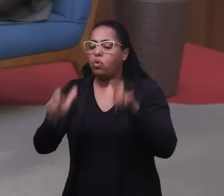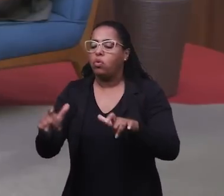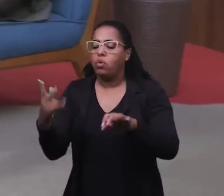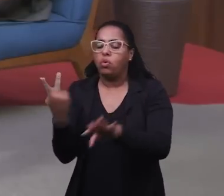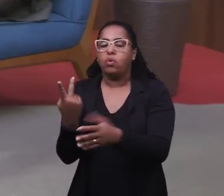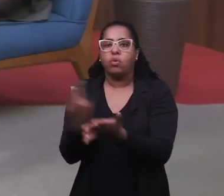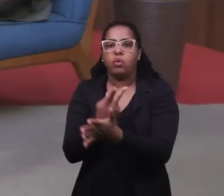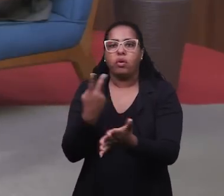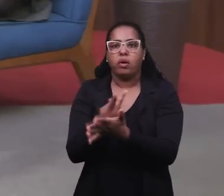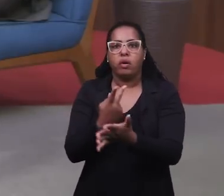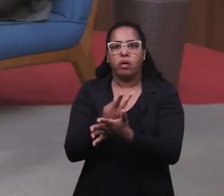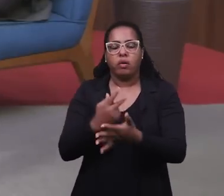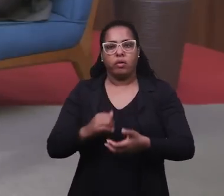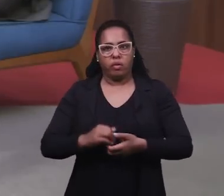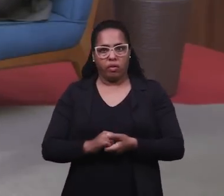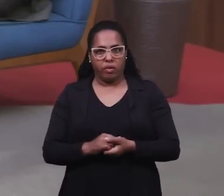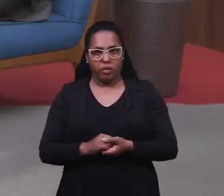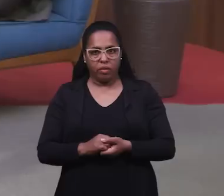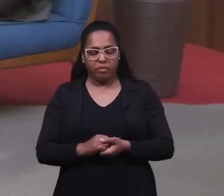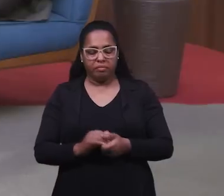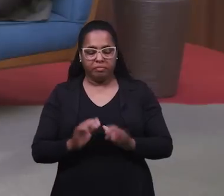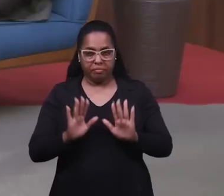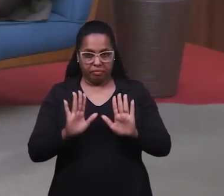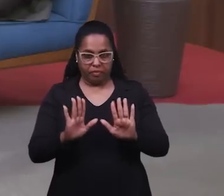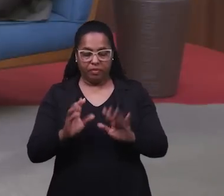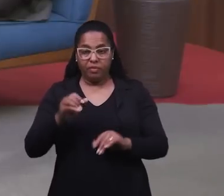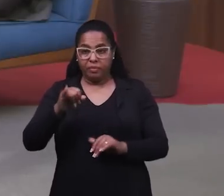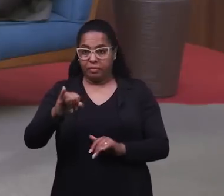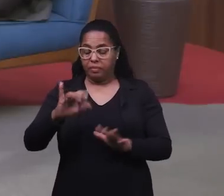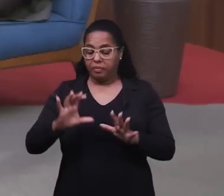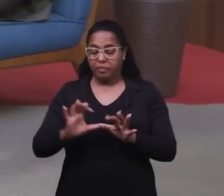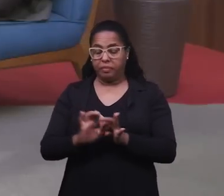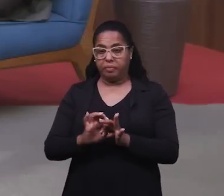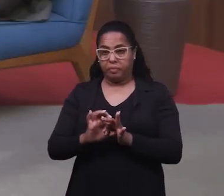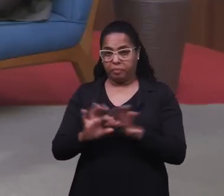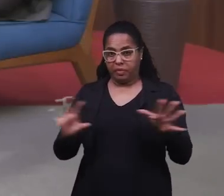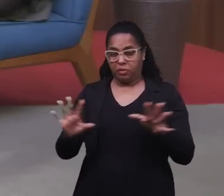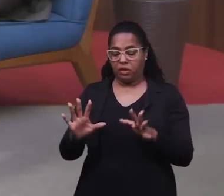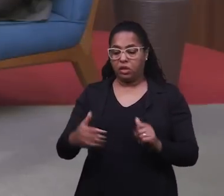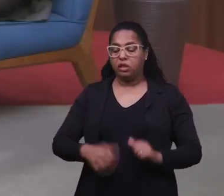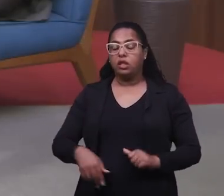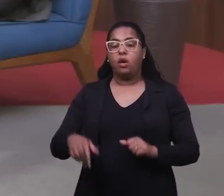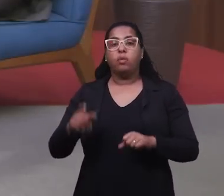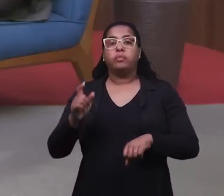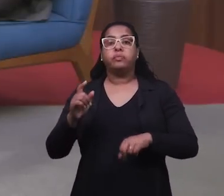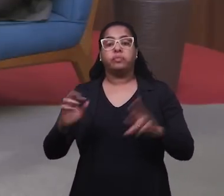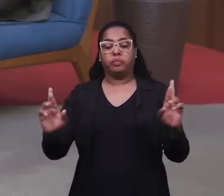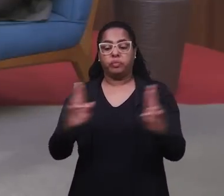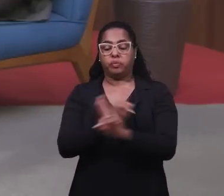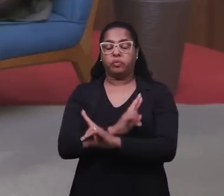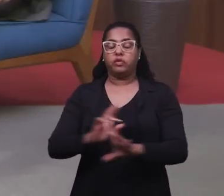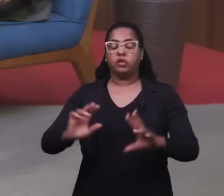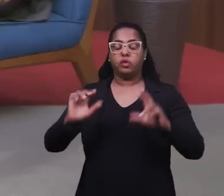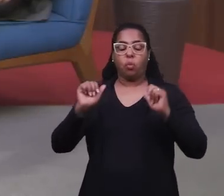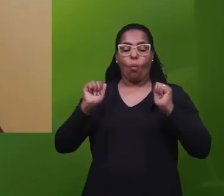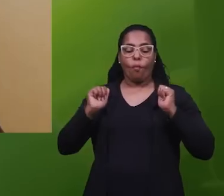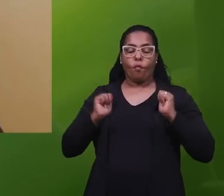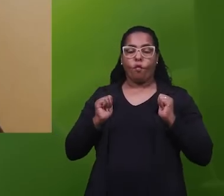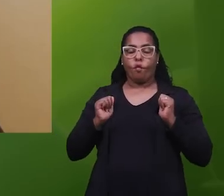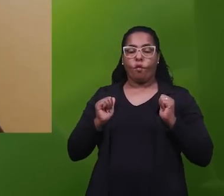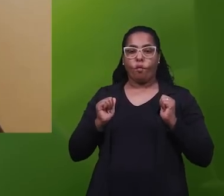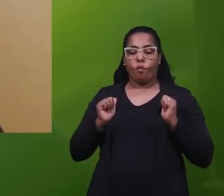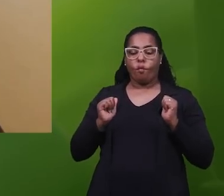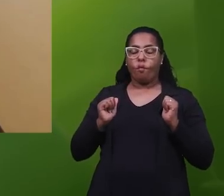errados. Que coisa... Me permita, Josias, claro, Sérgio. A questão do comodismo que o Daniel